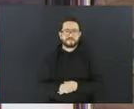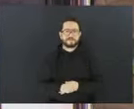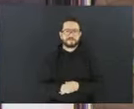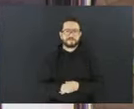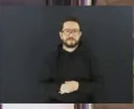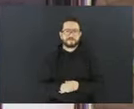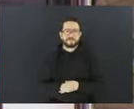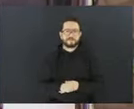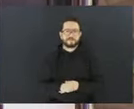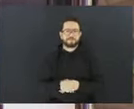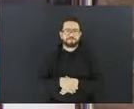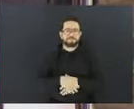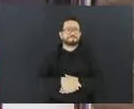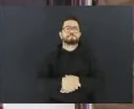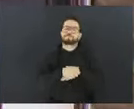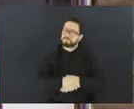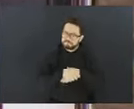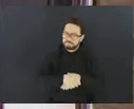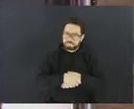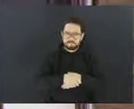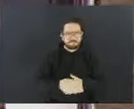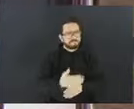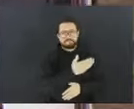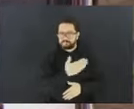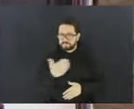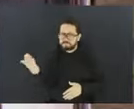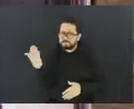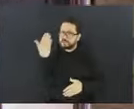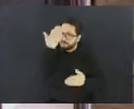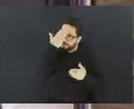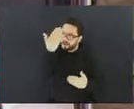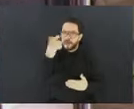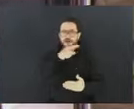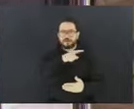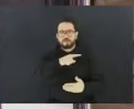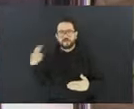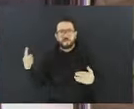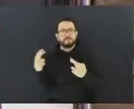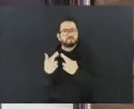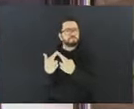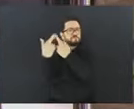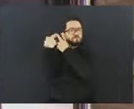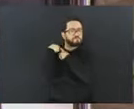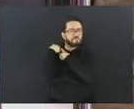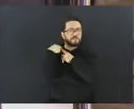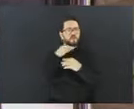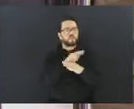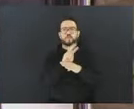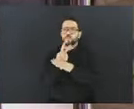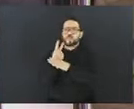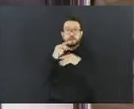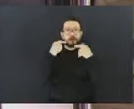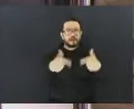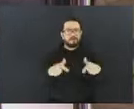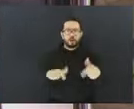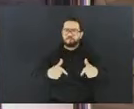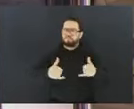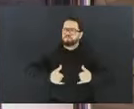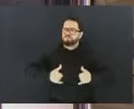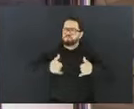e agradeço por servir e proteger. Agradeço por esse trabalho tão nobre